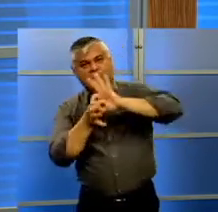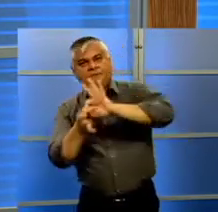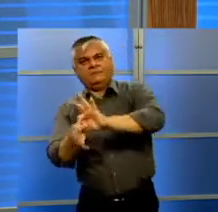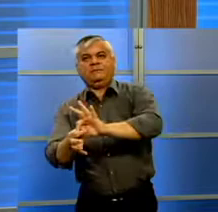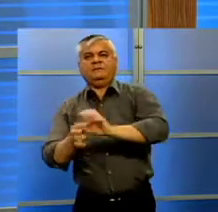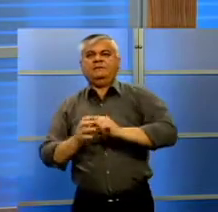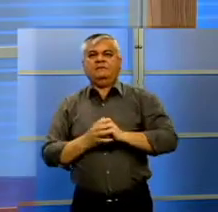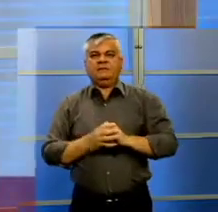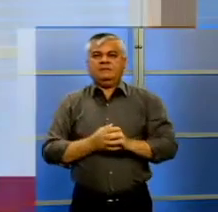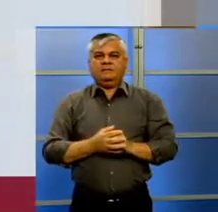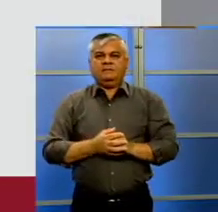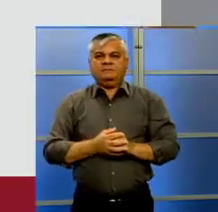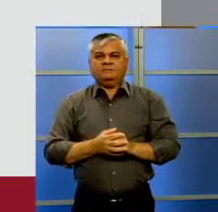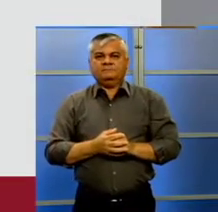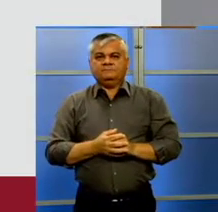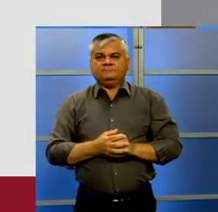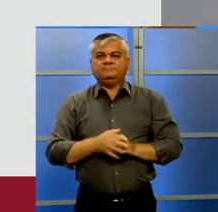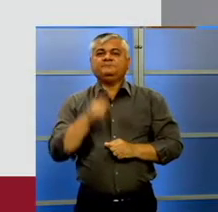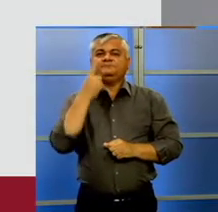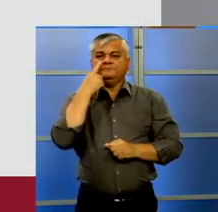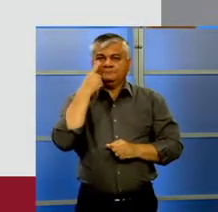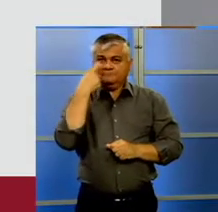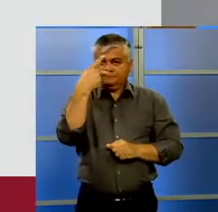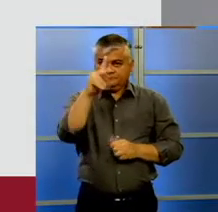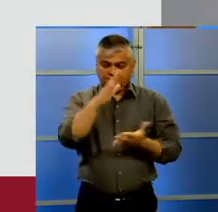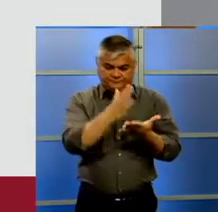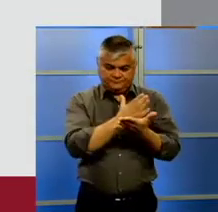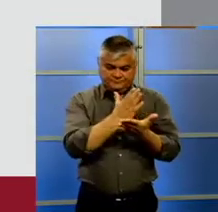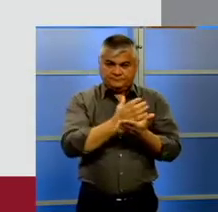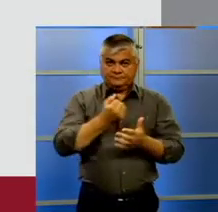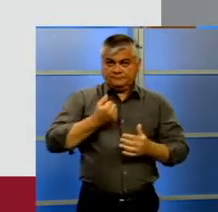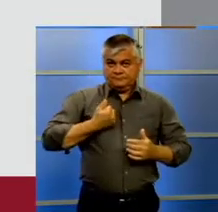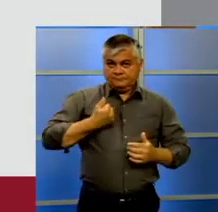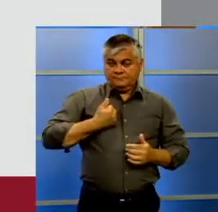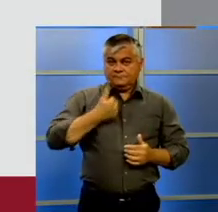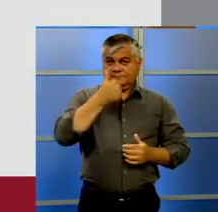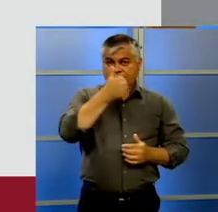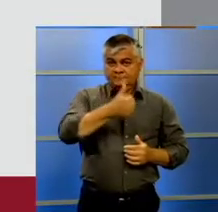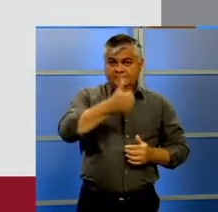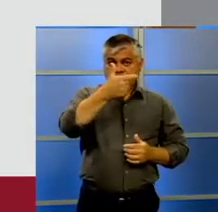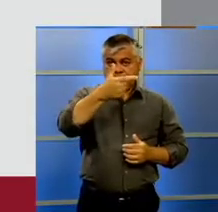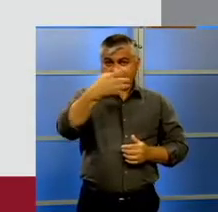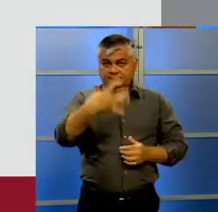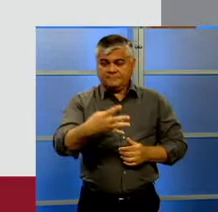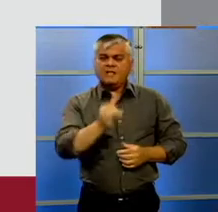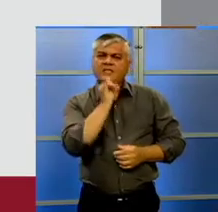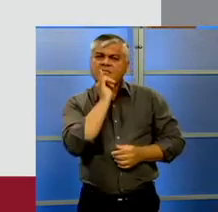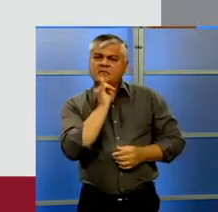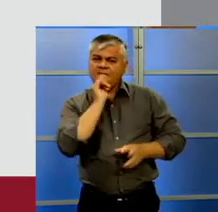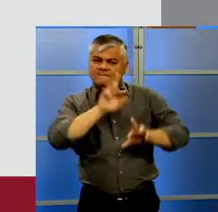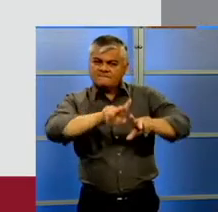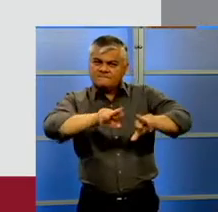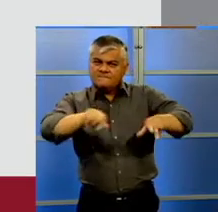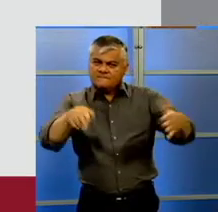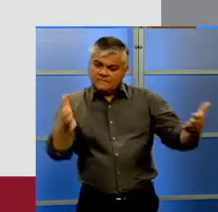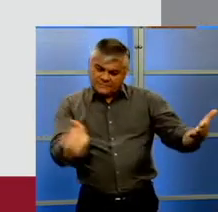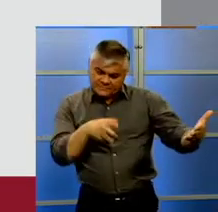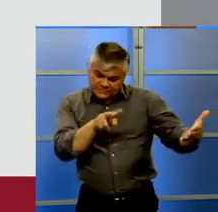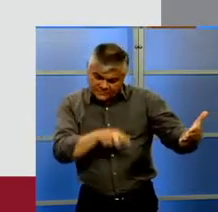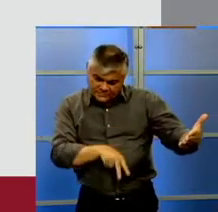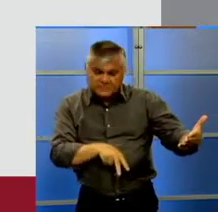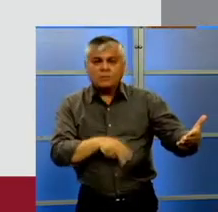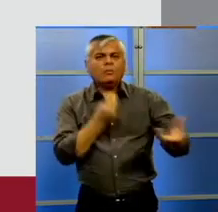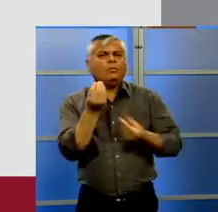vem conversando. Veja a página 124. Serão outros exemplos que você encontra. Agora, da